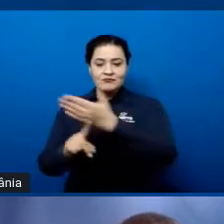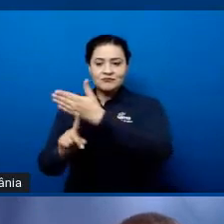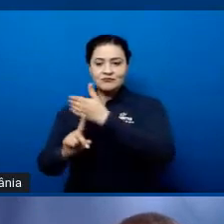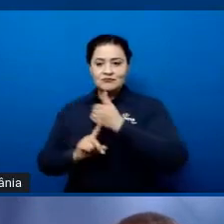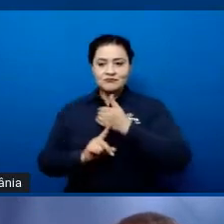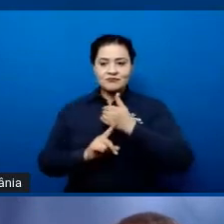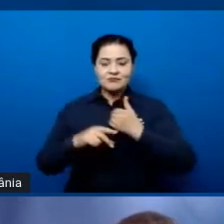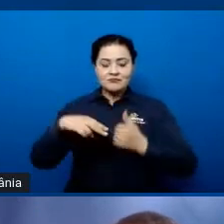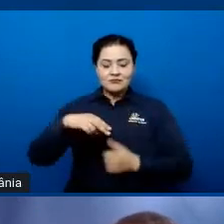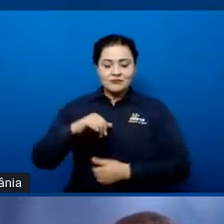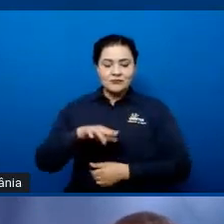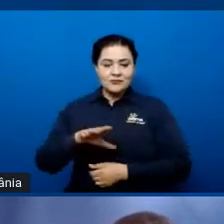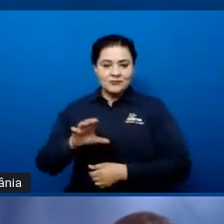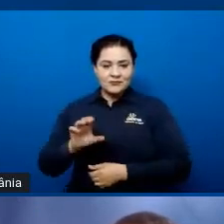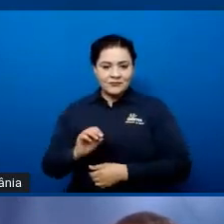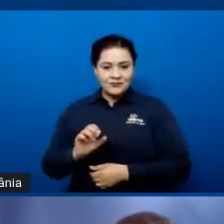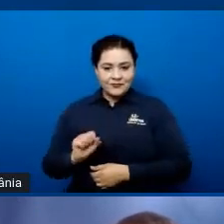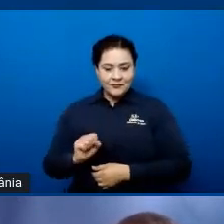tela aqui com vocês agora.